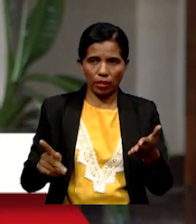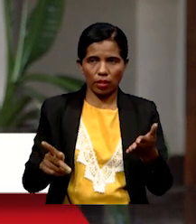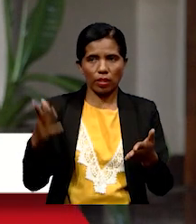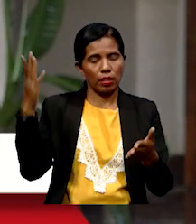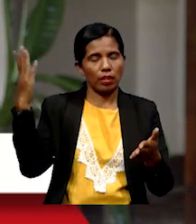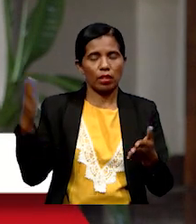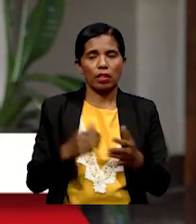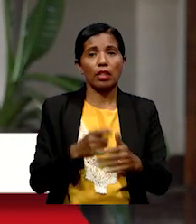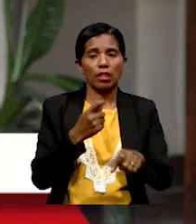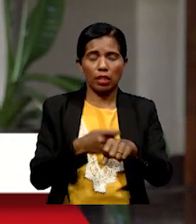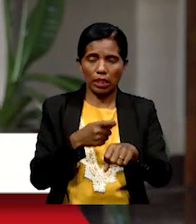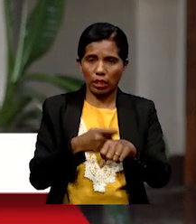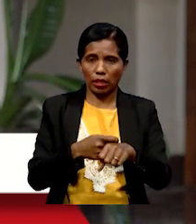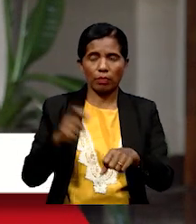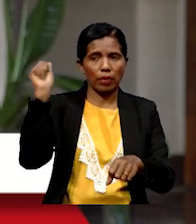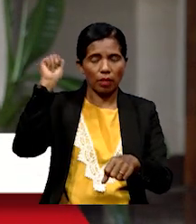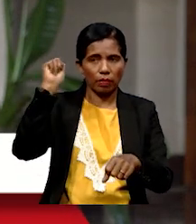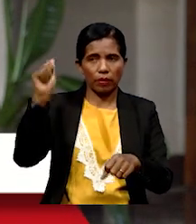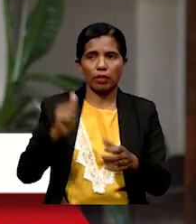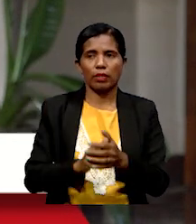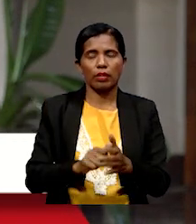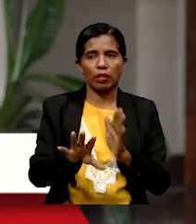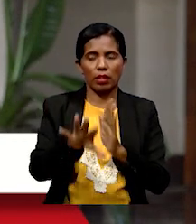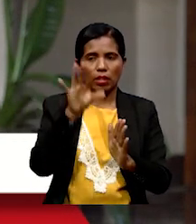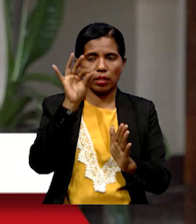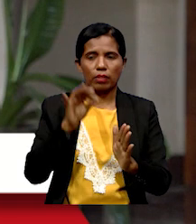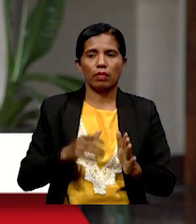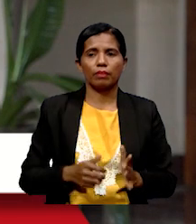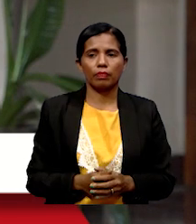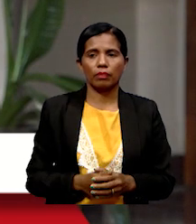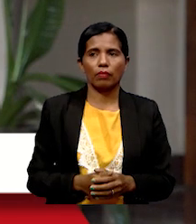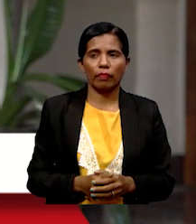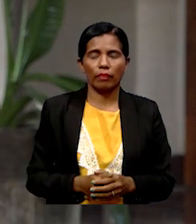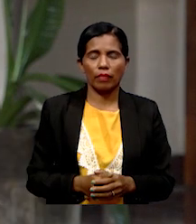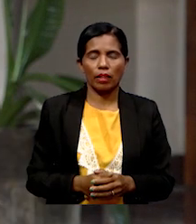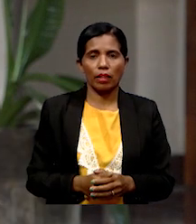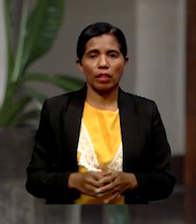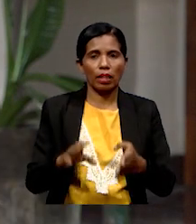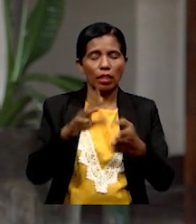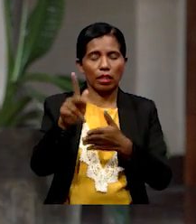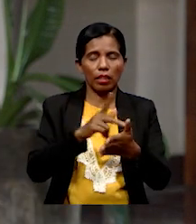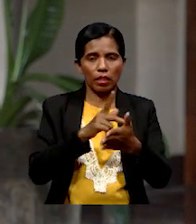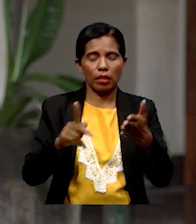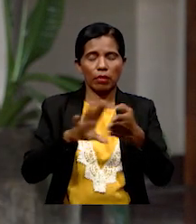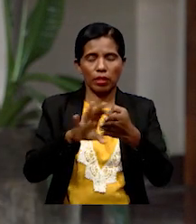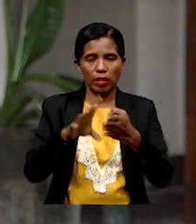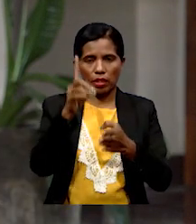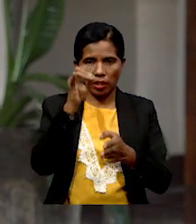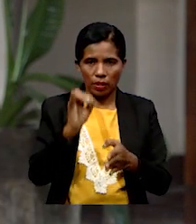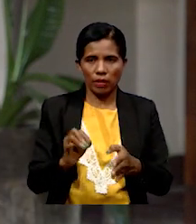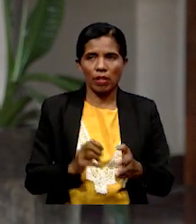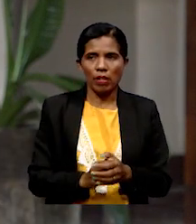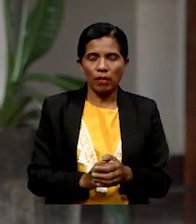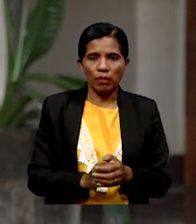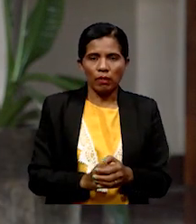acontece durante a campanha na eleição e a crime eleitoral e a dili e a caso